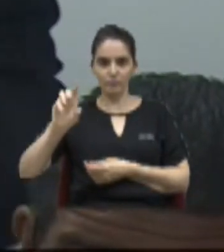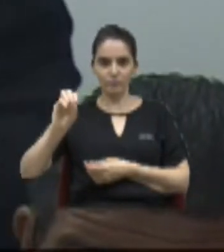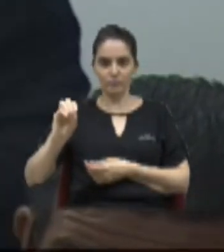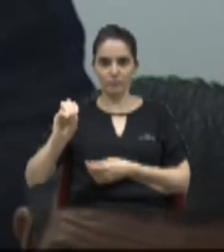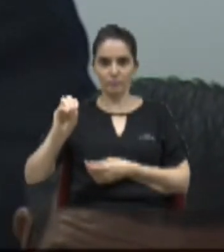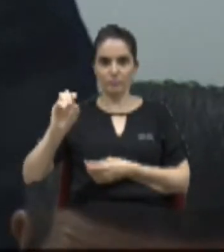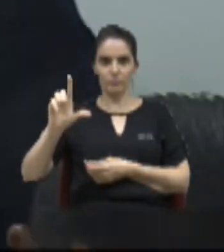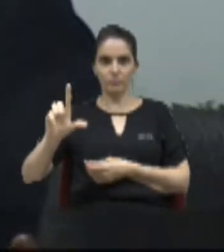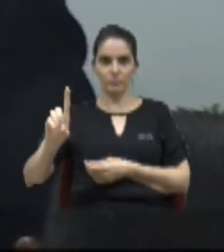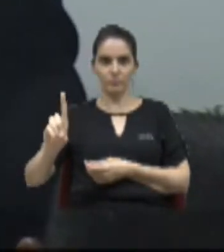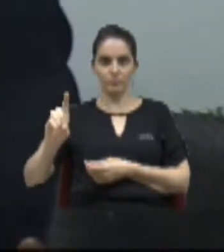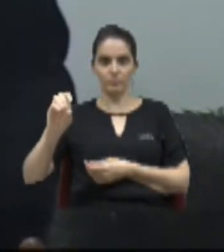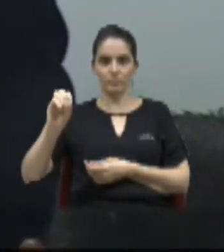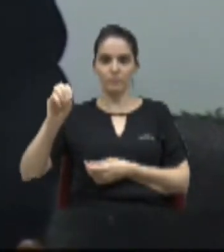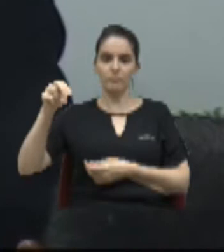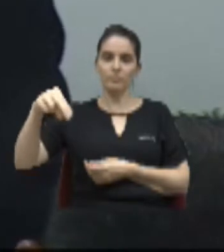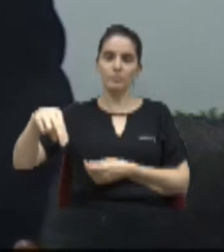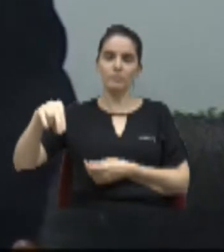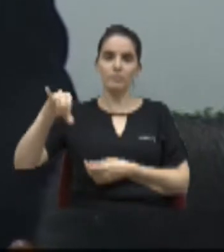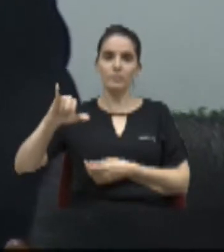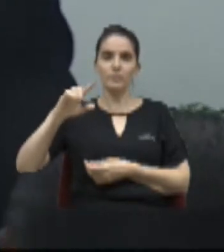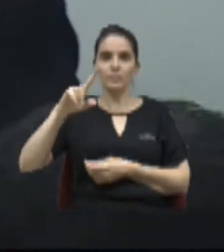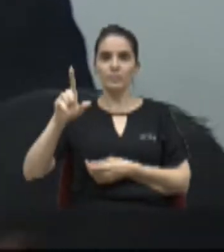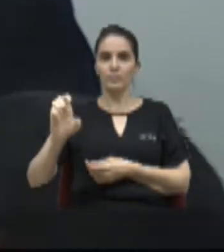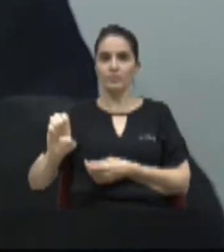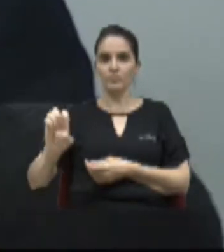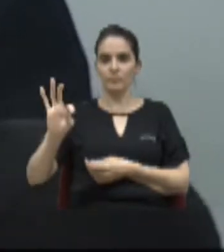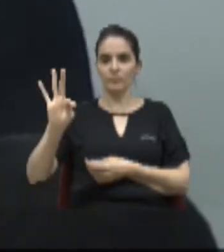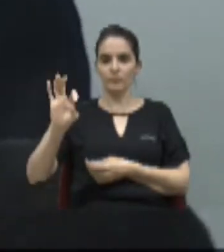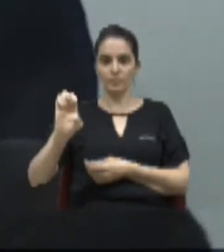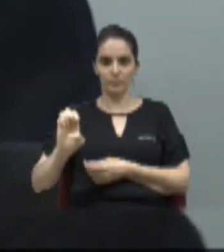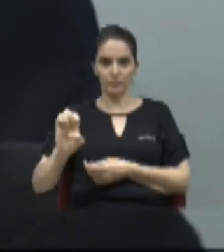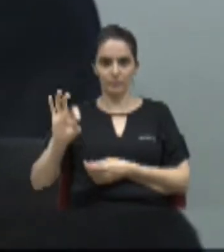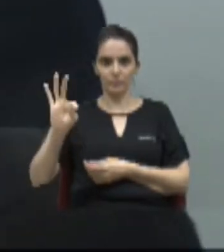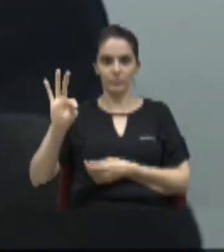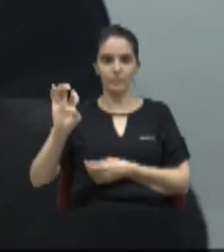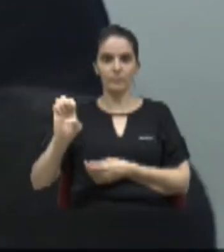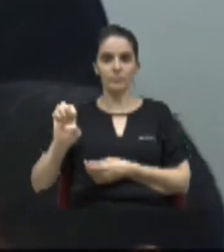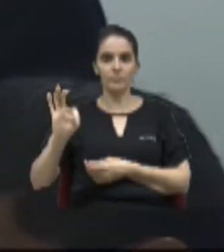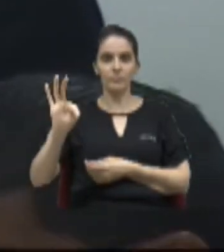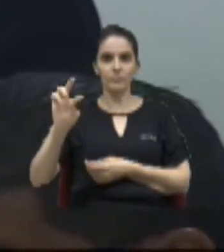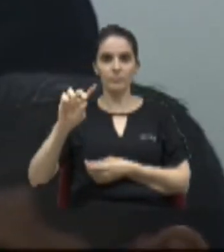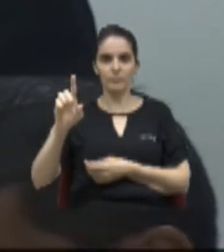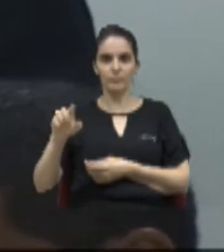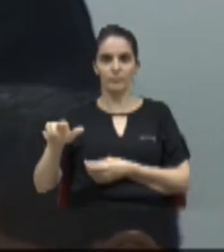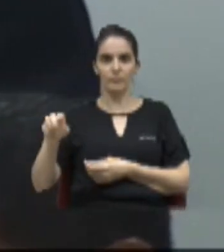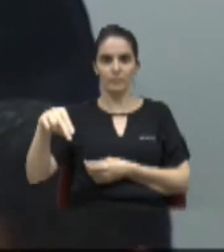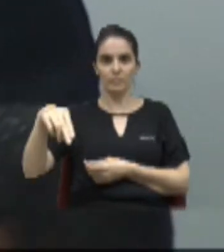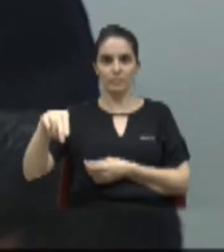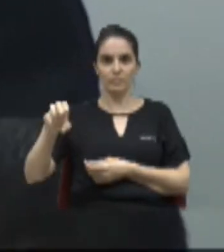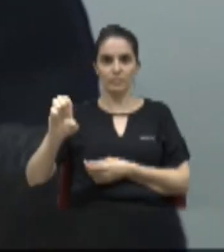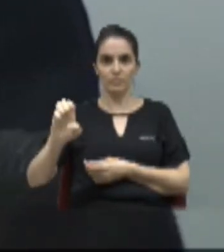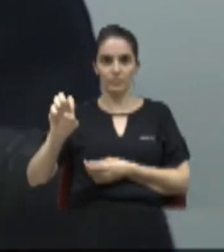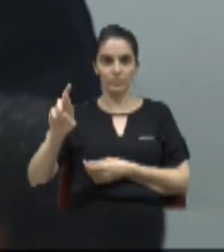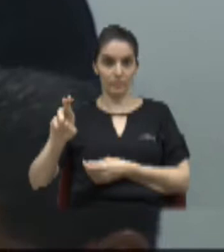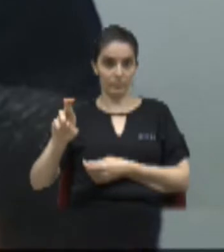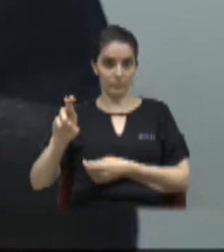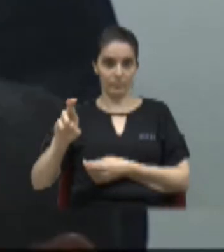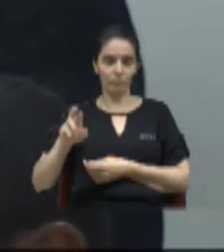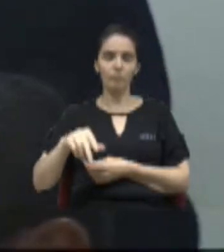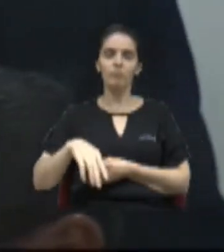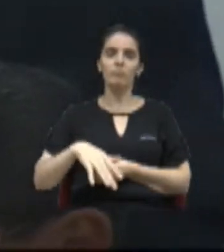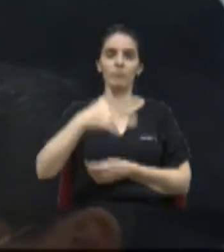iluminação de Deus, porque é uma profissão que eu jamais respeito,